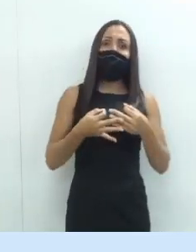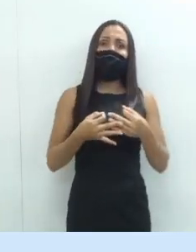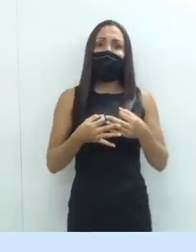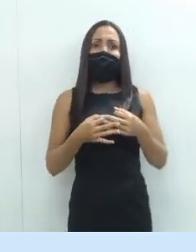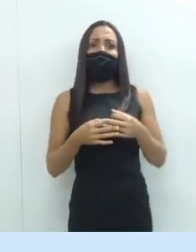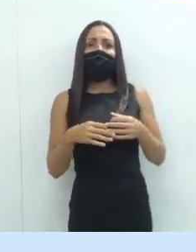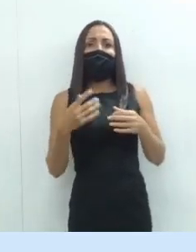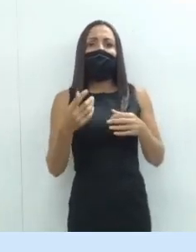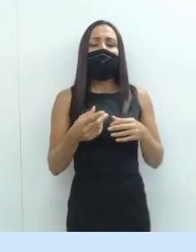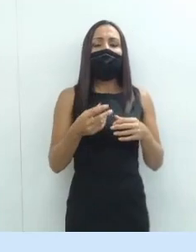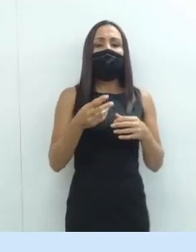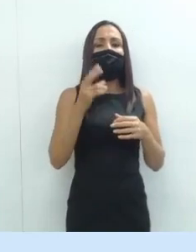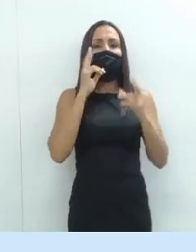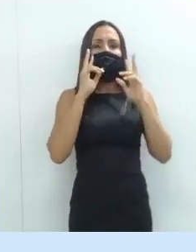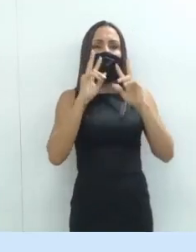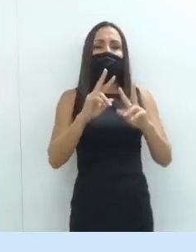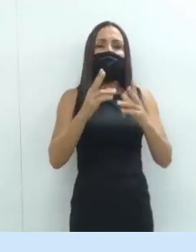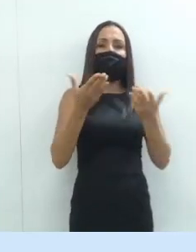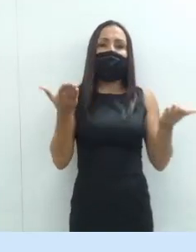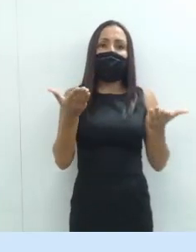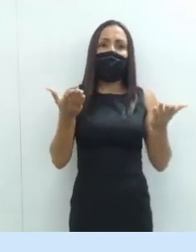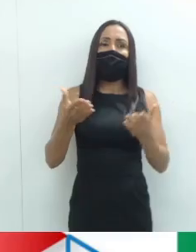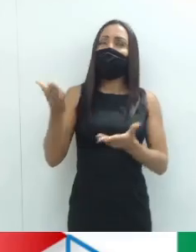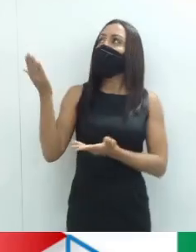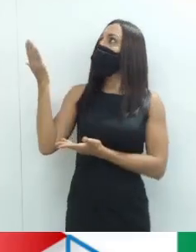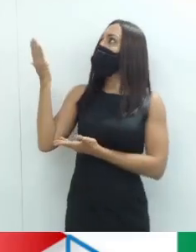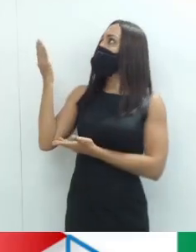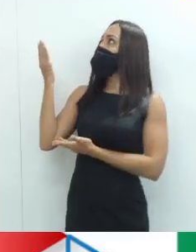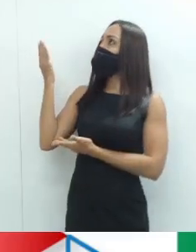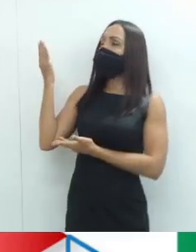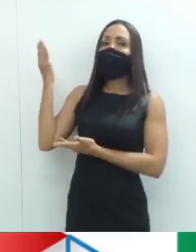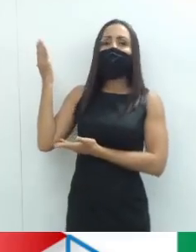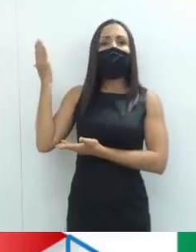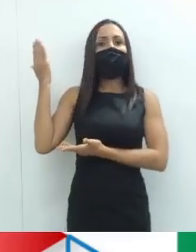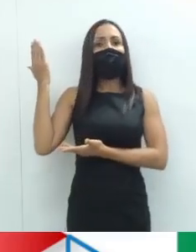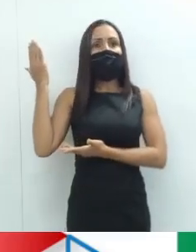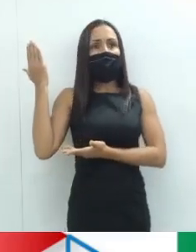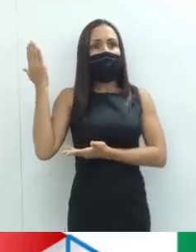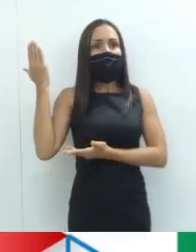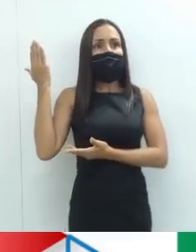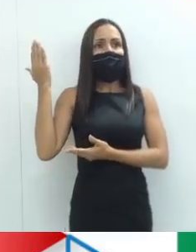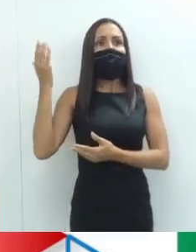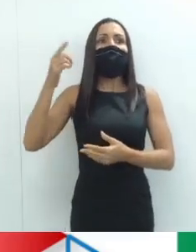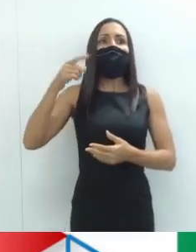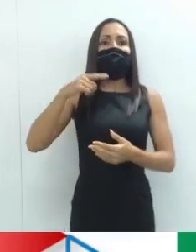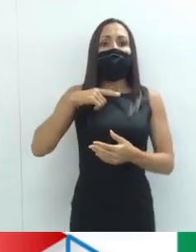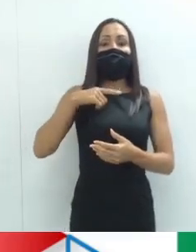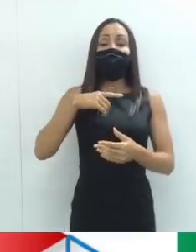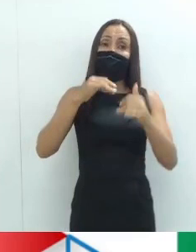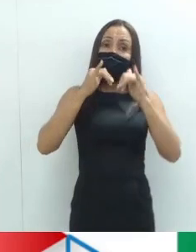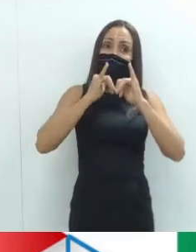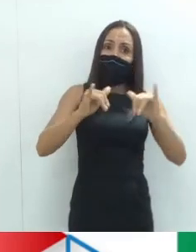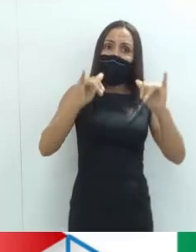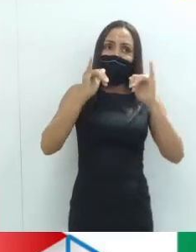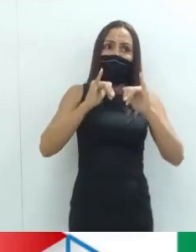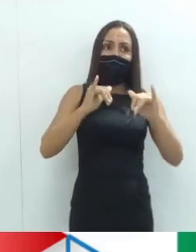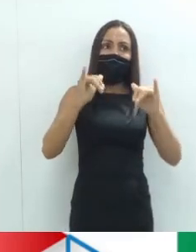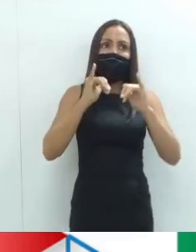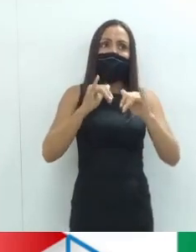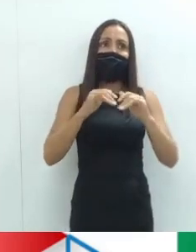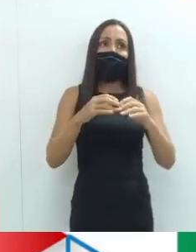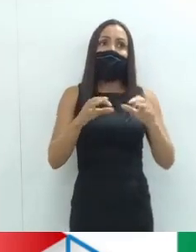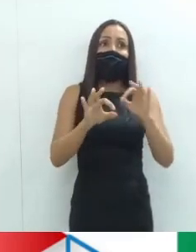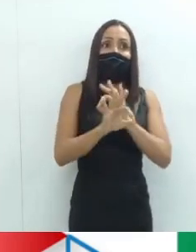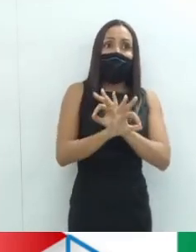dar uma olhadinha aqui no próximo slide, olha só. Aí temos a seguinte informação: uma ótima